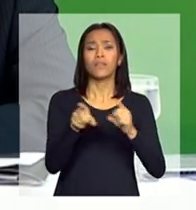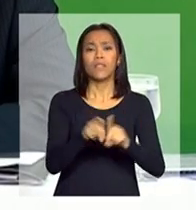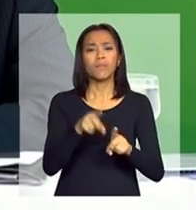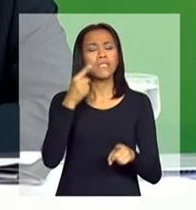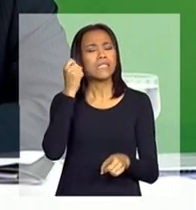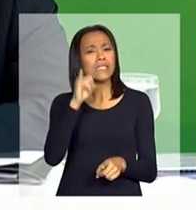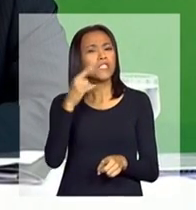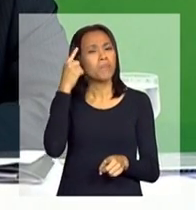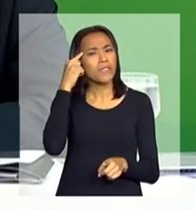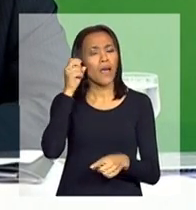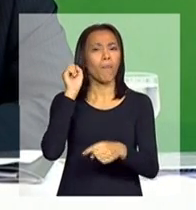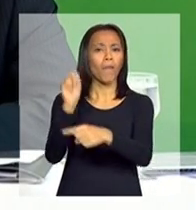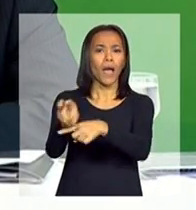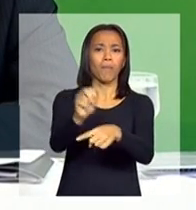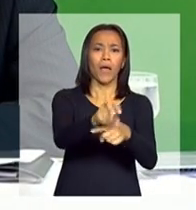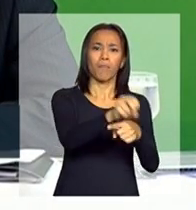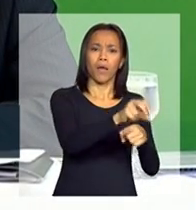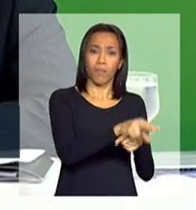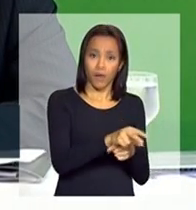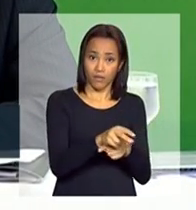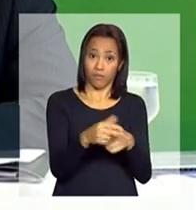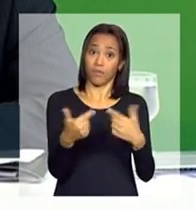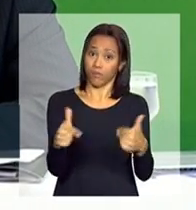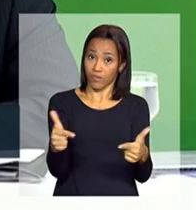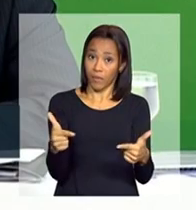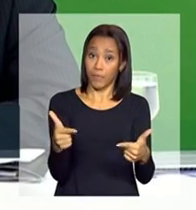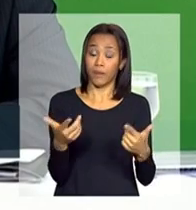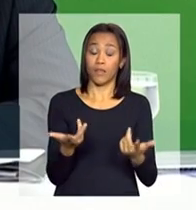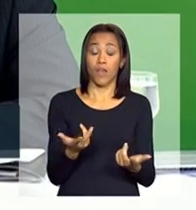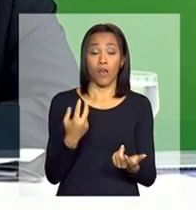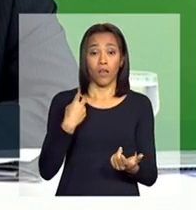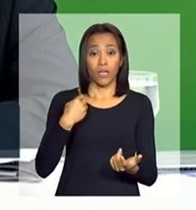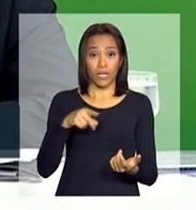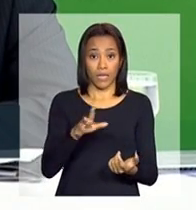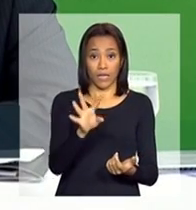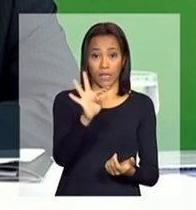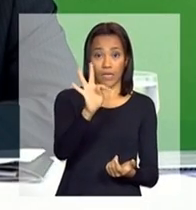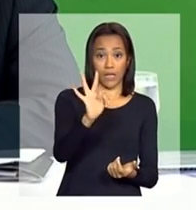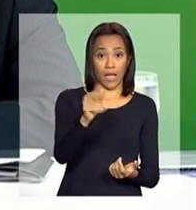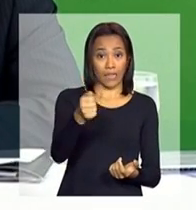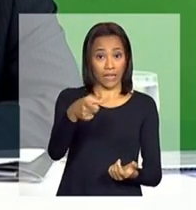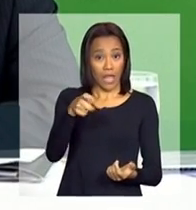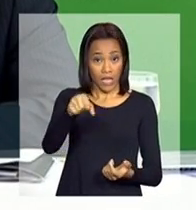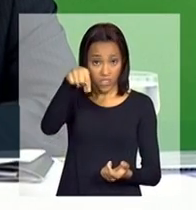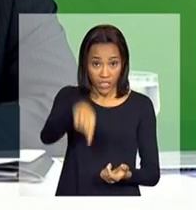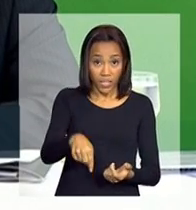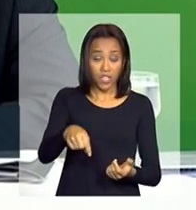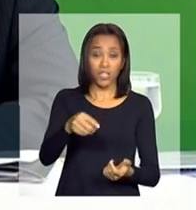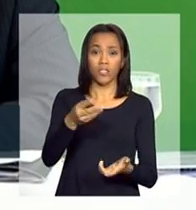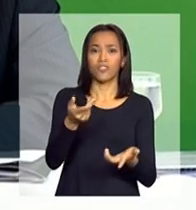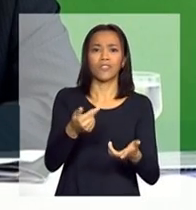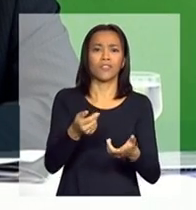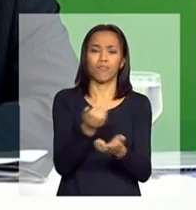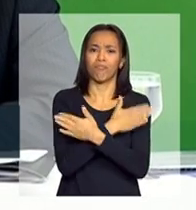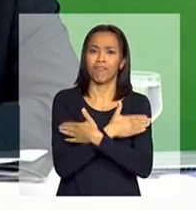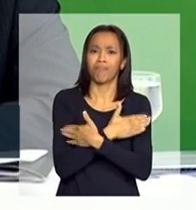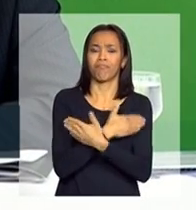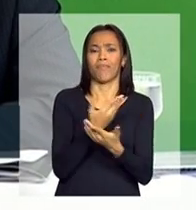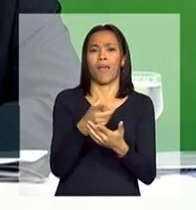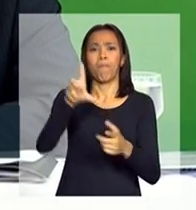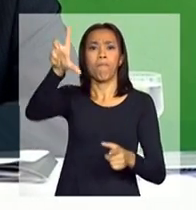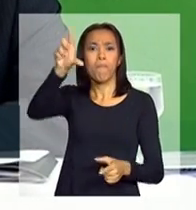o emprego nós vivemos uma situação que a taxa de de desemprego do Brasil é metade da